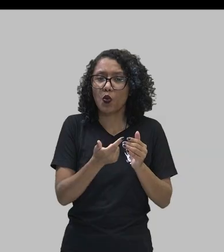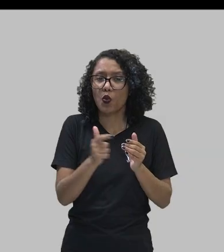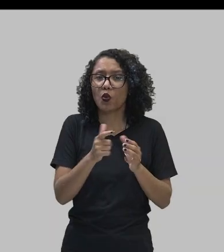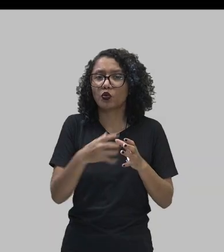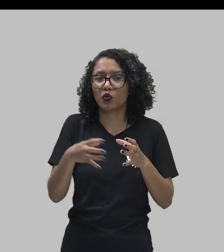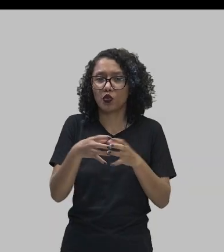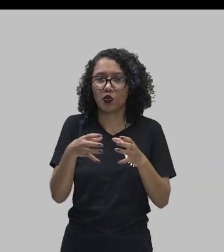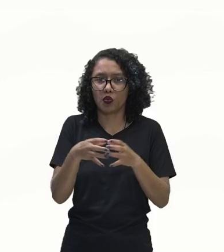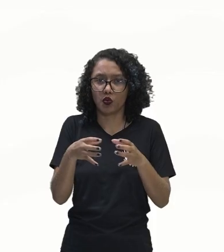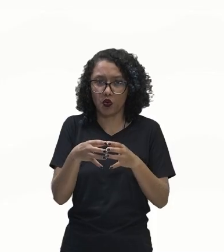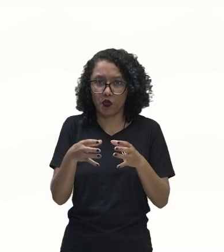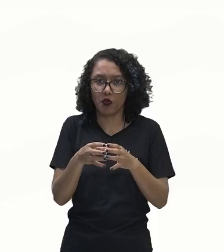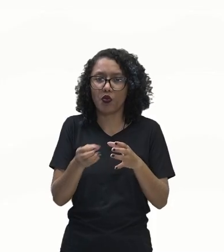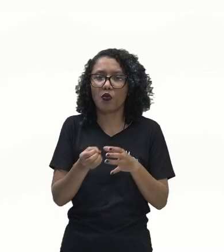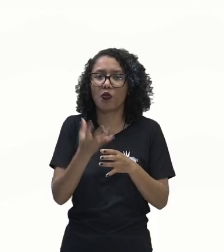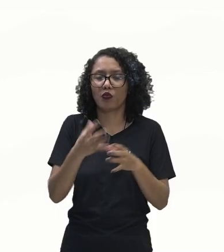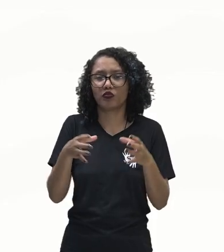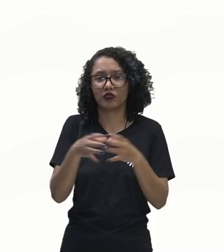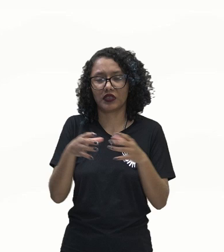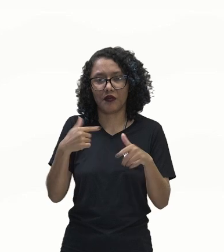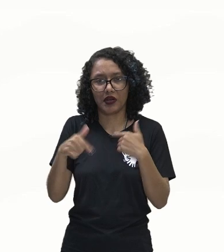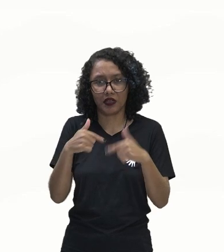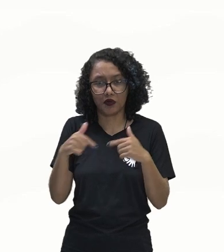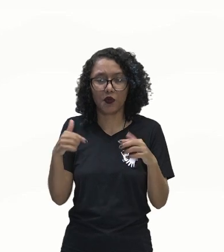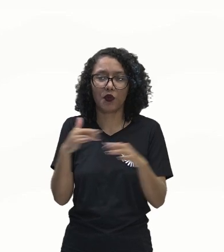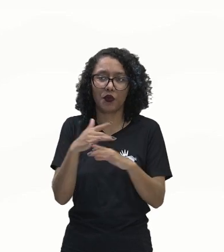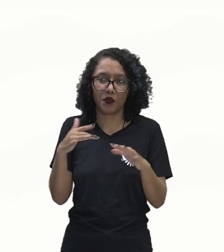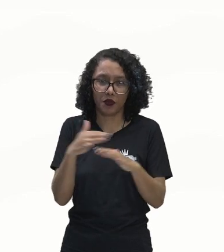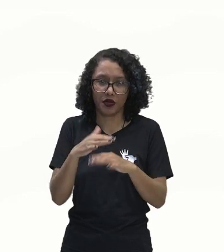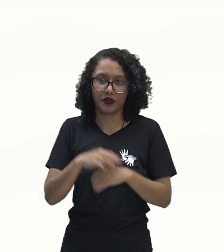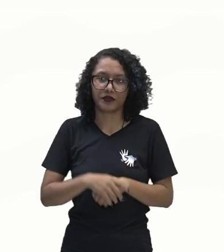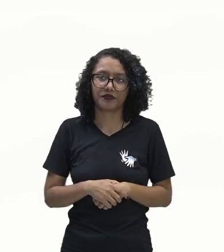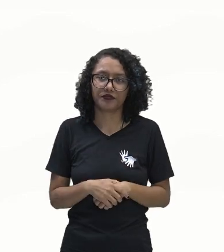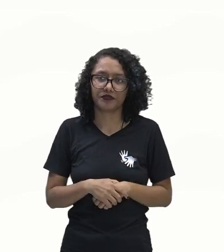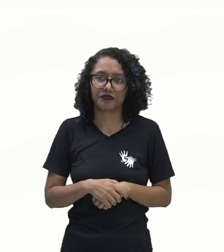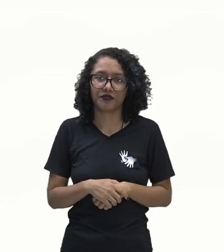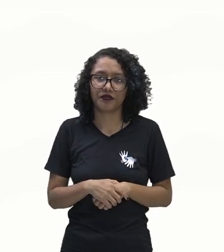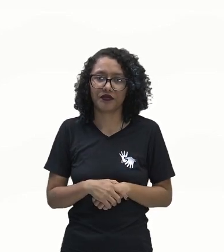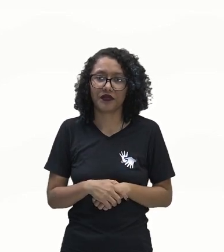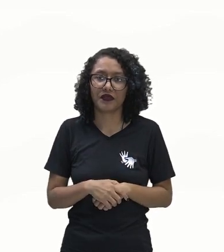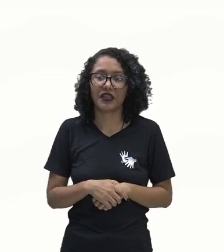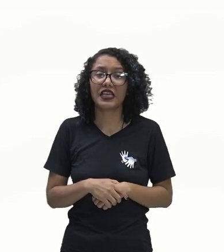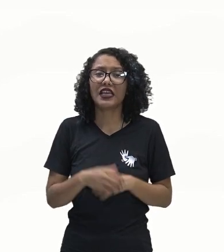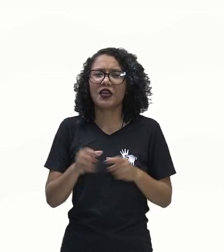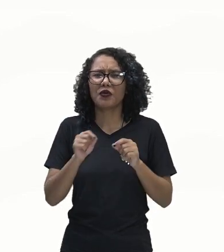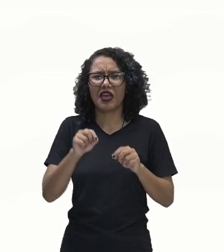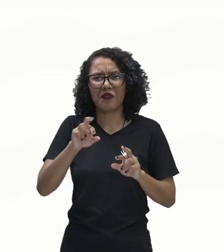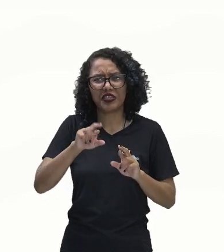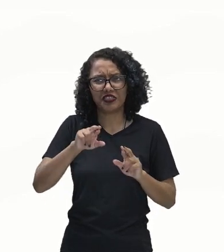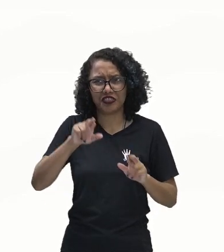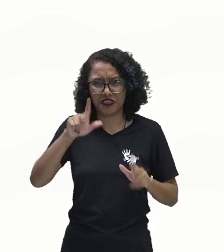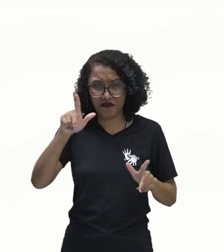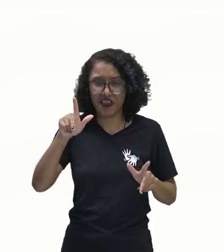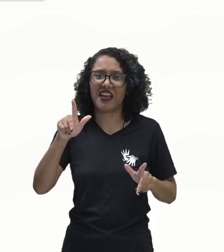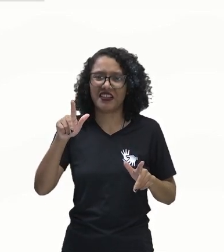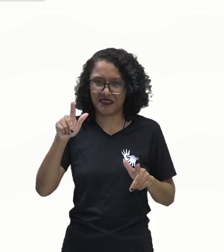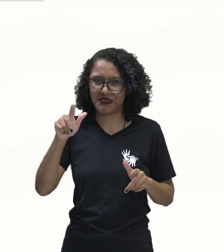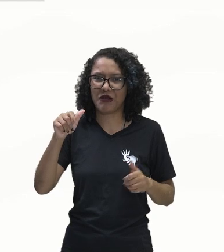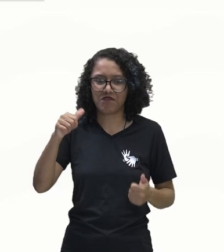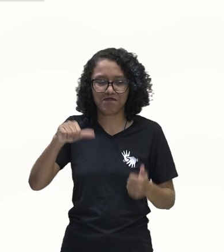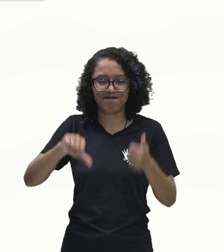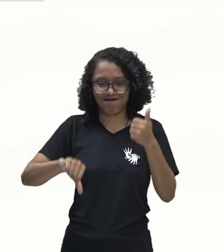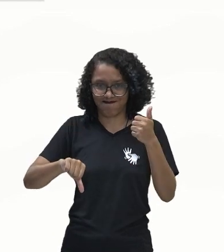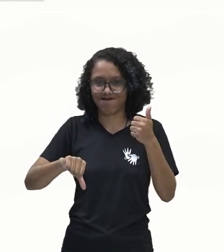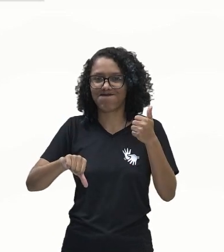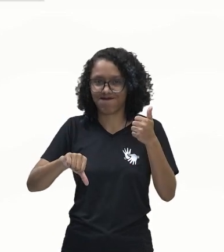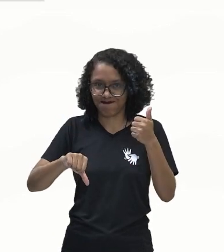urbanos. A desigualdade entre essas classes ela era extrema. Então, um dos grandes motivos que vai